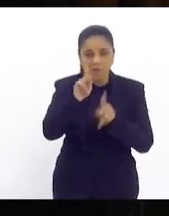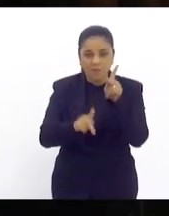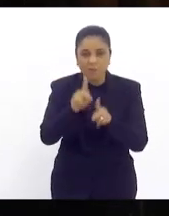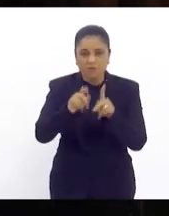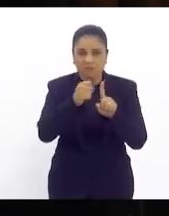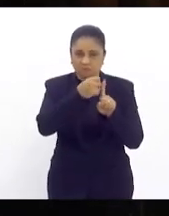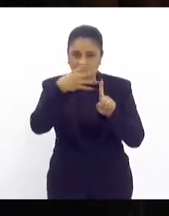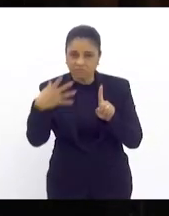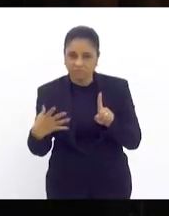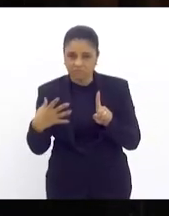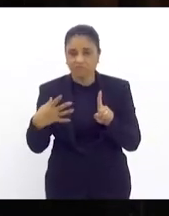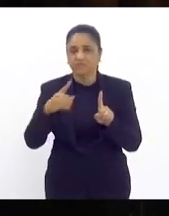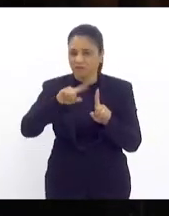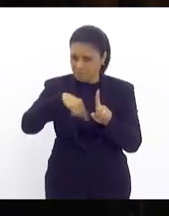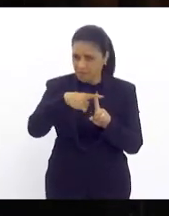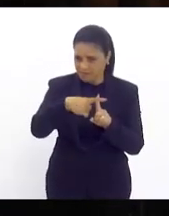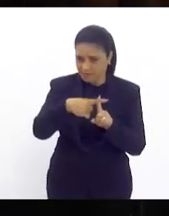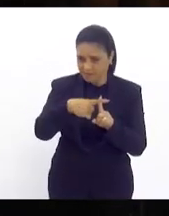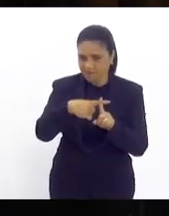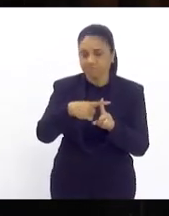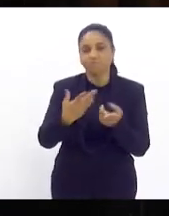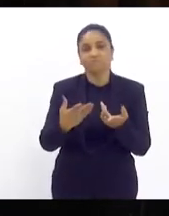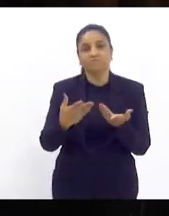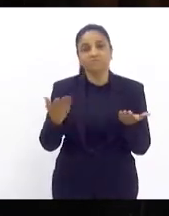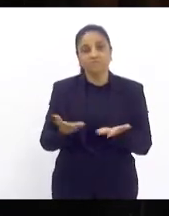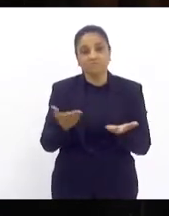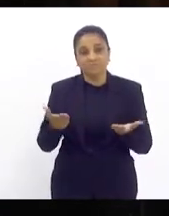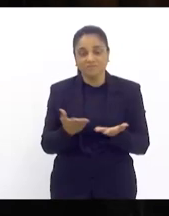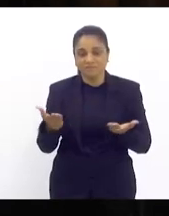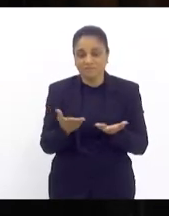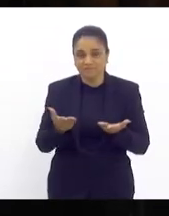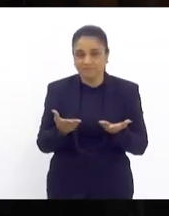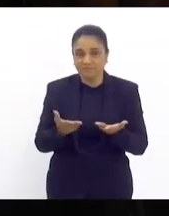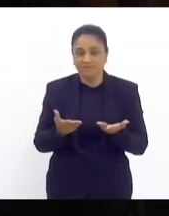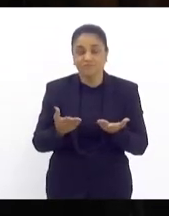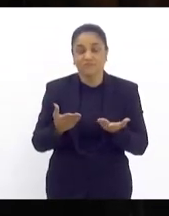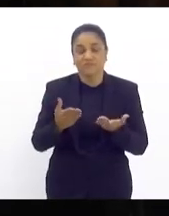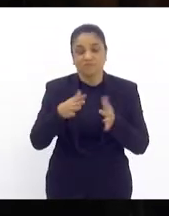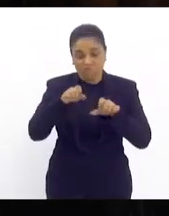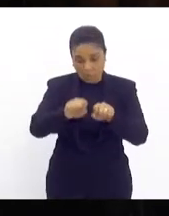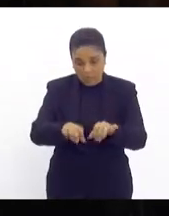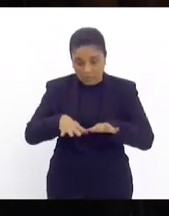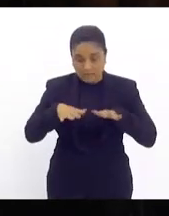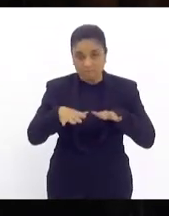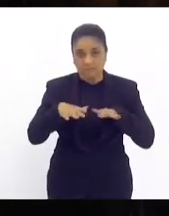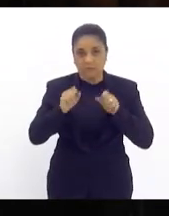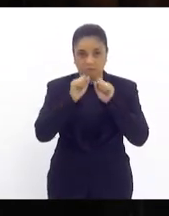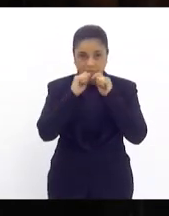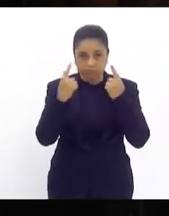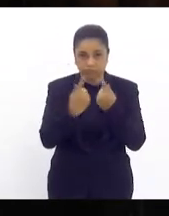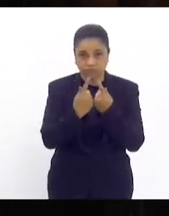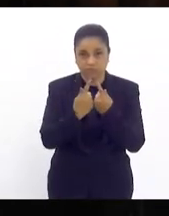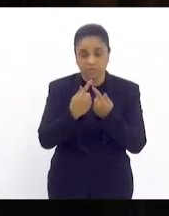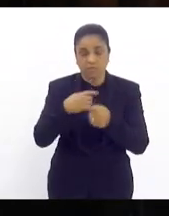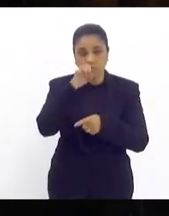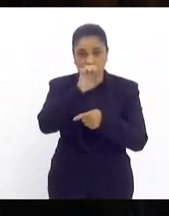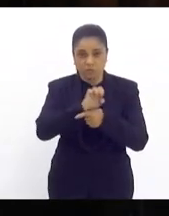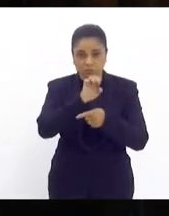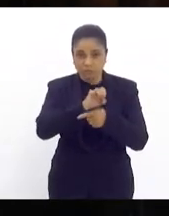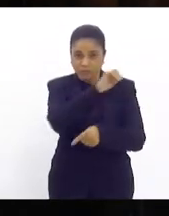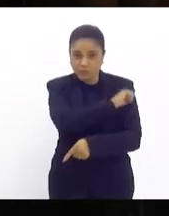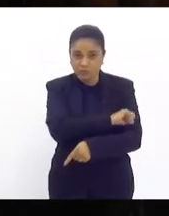lgbtqia mais e se hoje eu estou aqui na Assembleia Legislativa do Estado do Rio de Janeiro